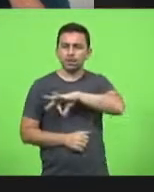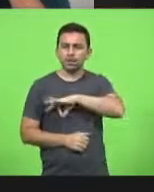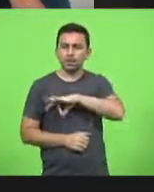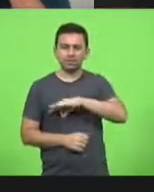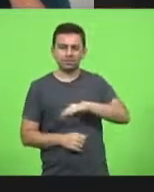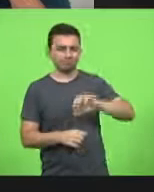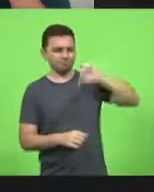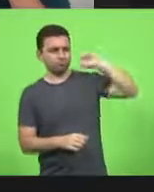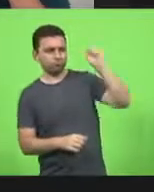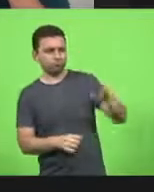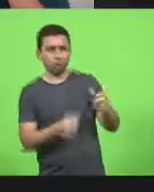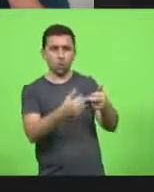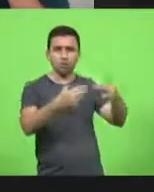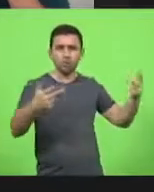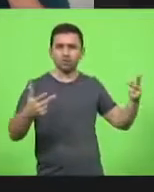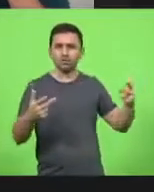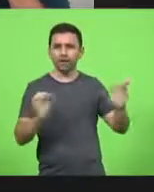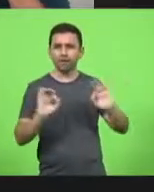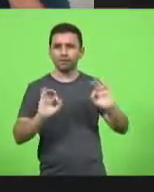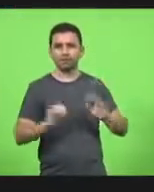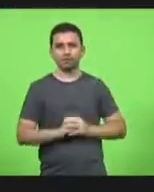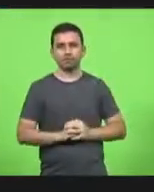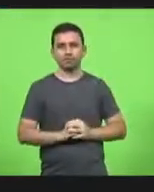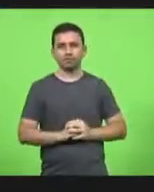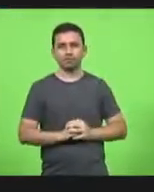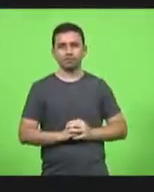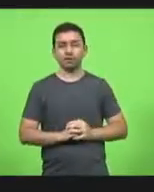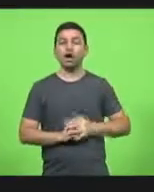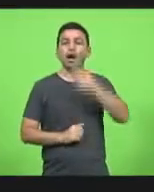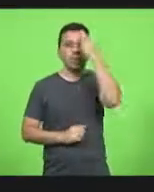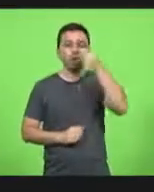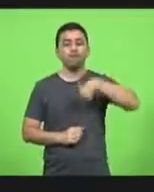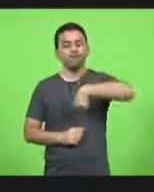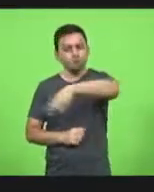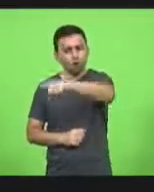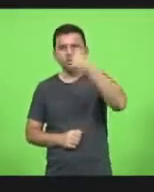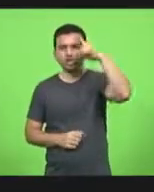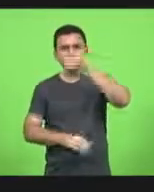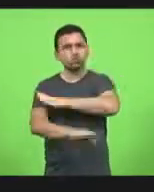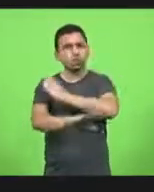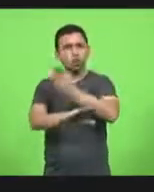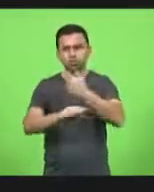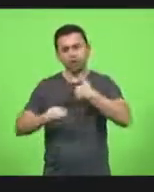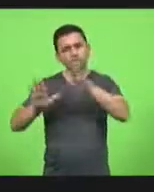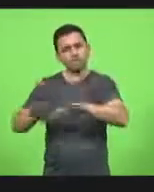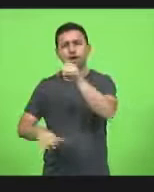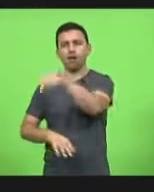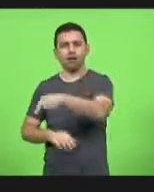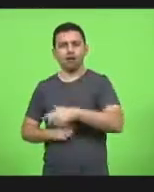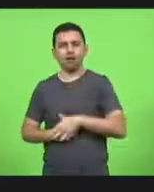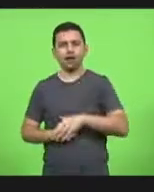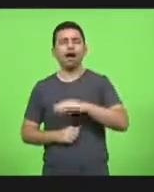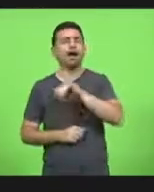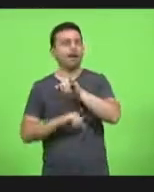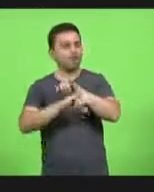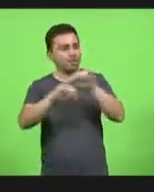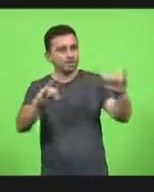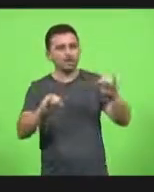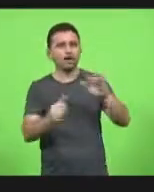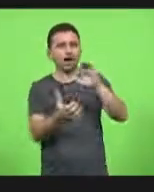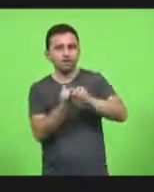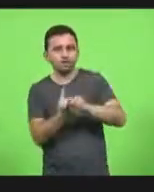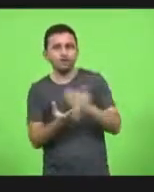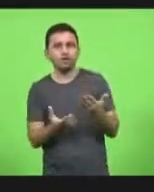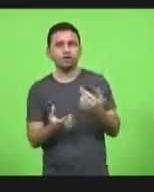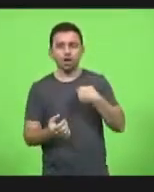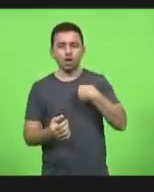amanhã eu vou estar lá. Amanhã estarei lá o dia inteiro. Amanhã encerro o prazo. E já pode ir falando para a esposa em casa, para os filhinhos, ó, amanhã